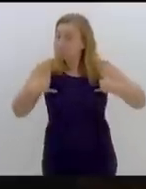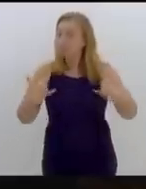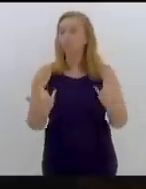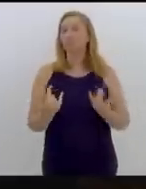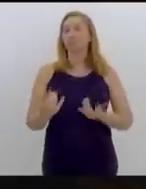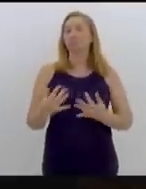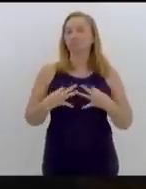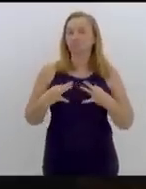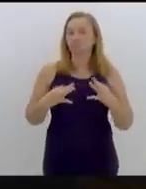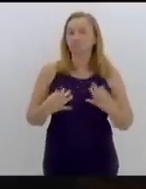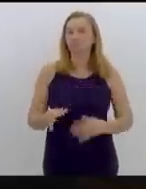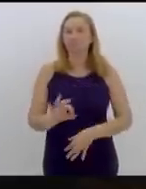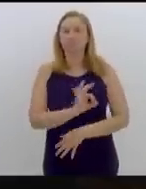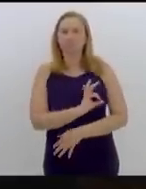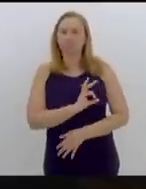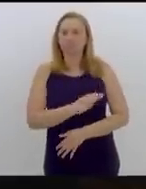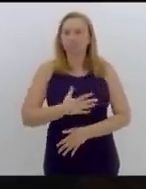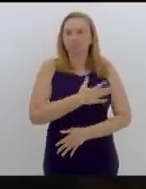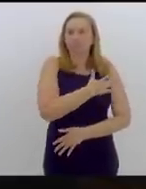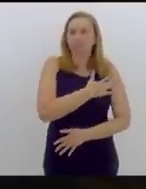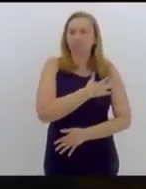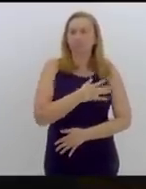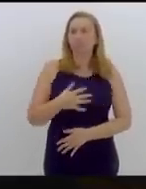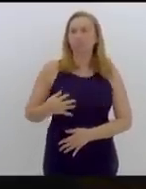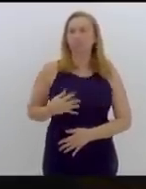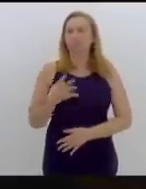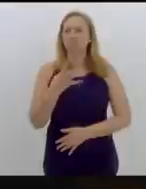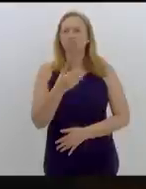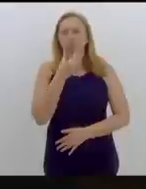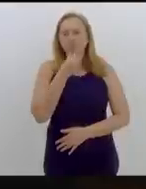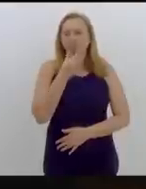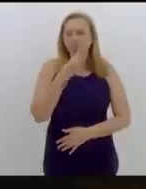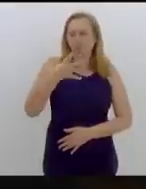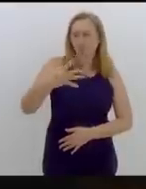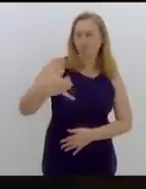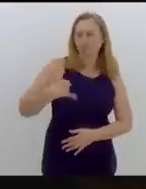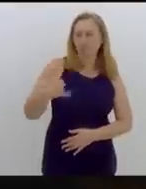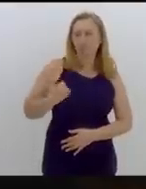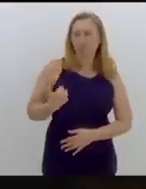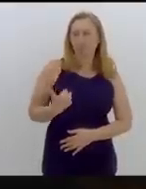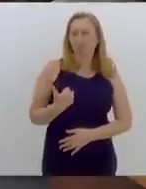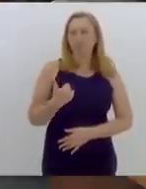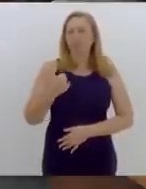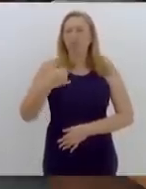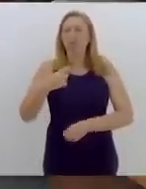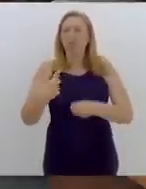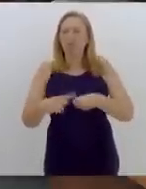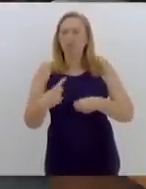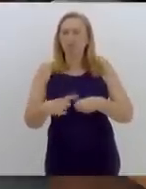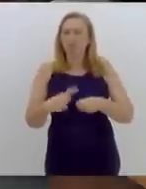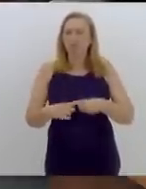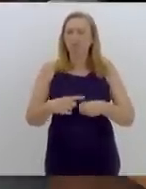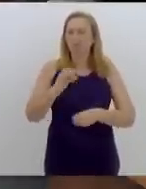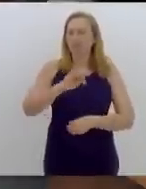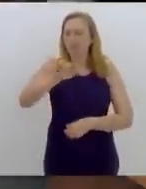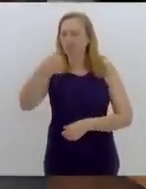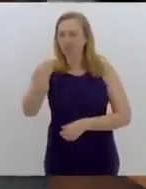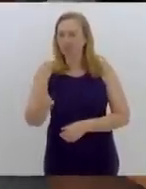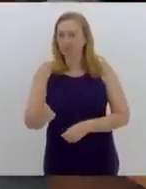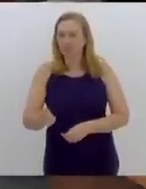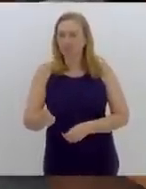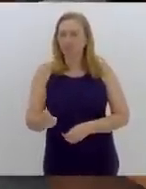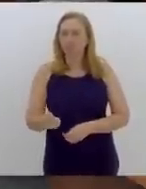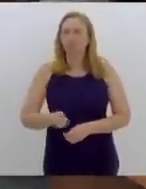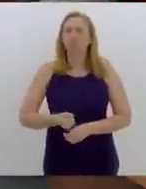como um garoto de quatro anos de idade que morava na Rua Antônio Basílio na Tijuca e era amigo